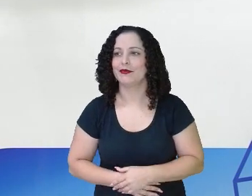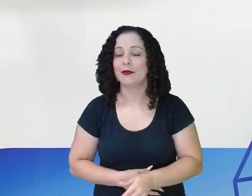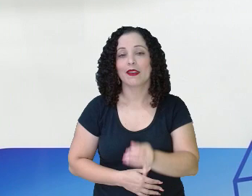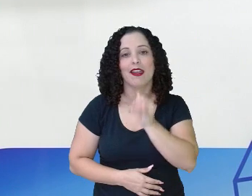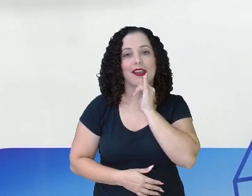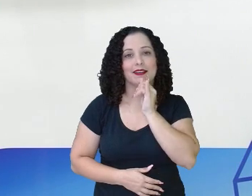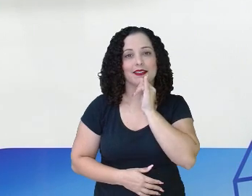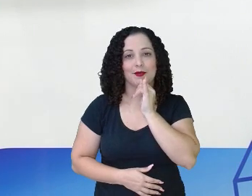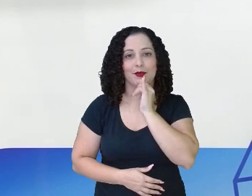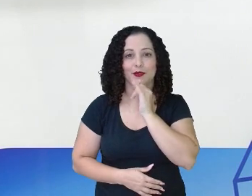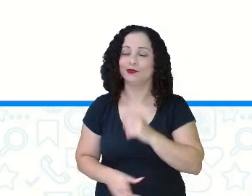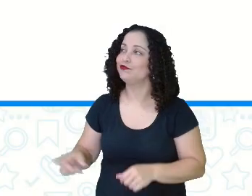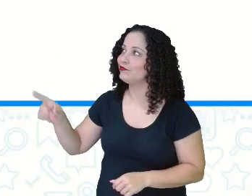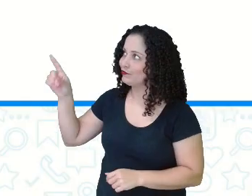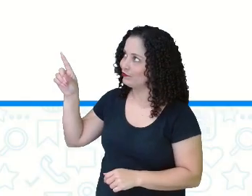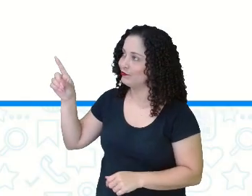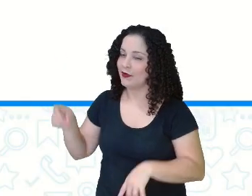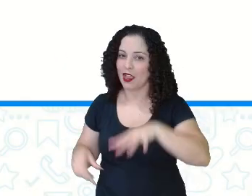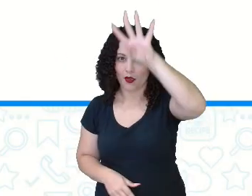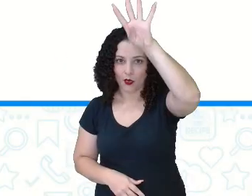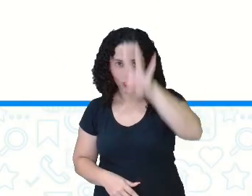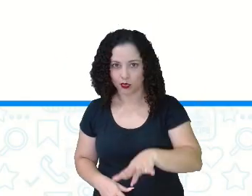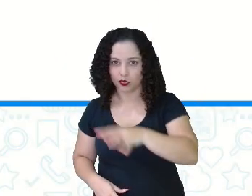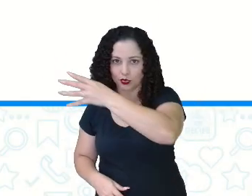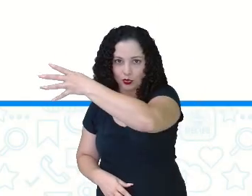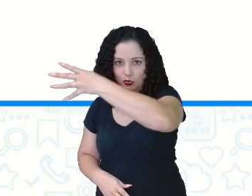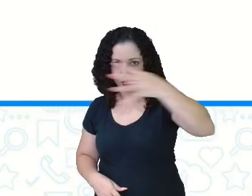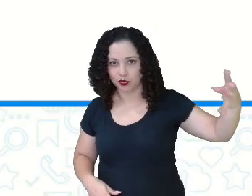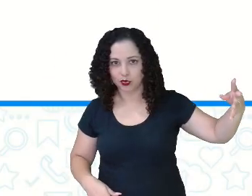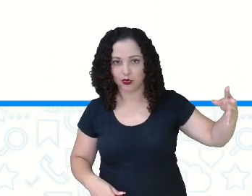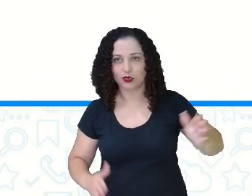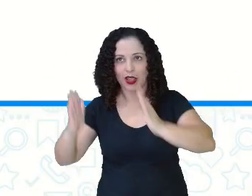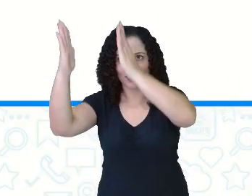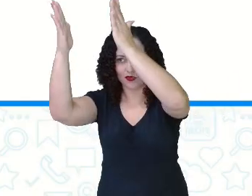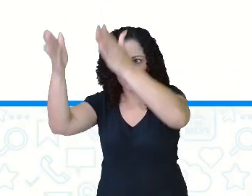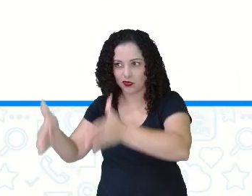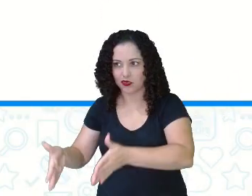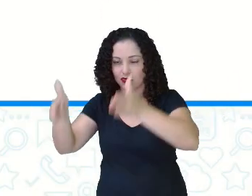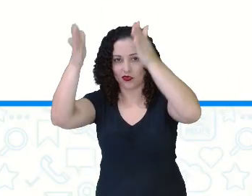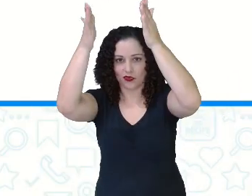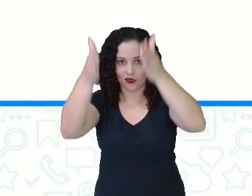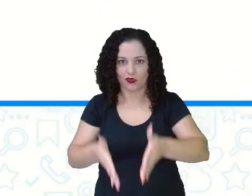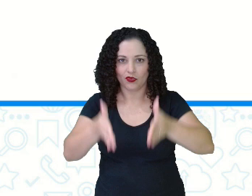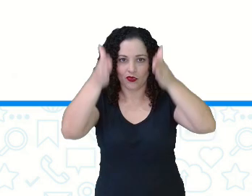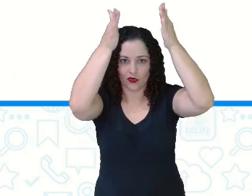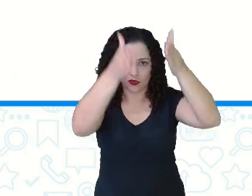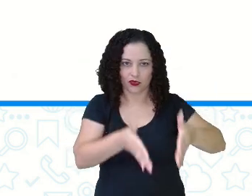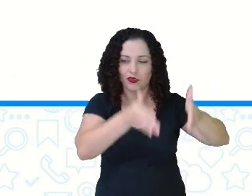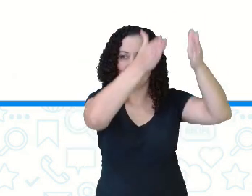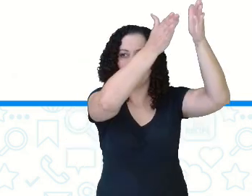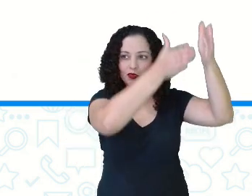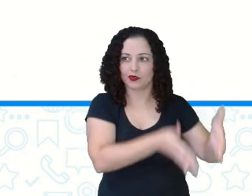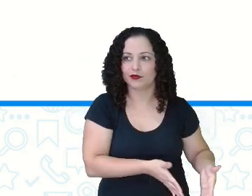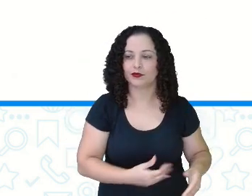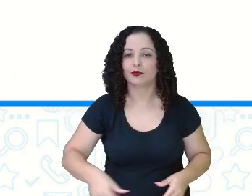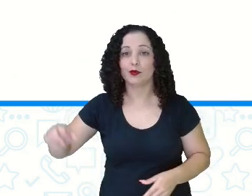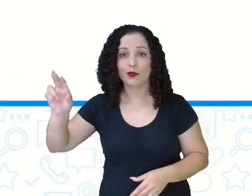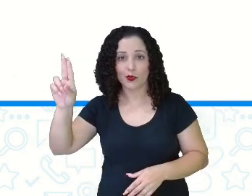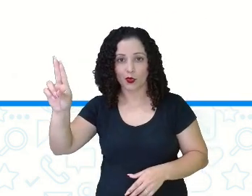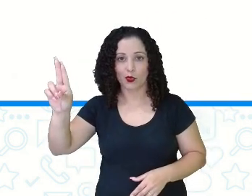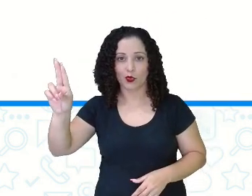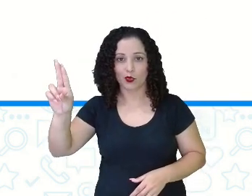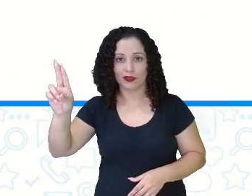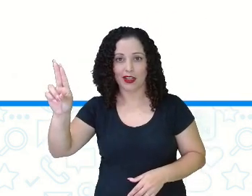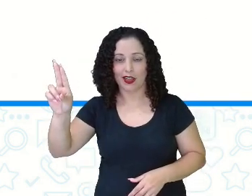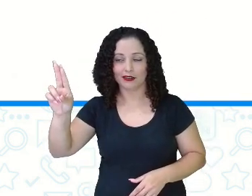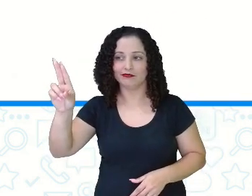exemplo claro com o nosso quadrinho queridinho, né? O nosso quadro de valor e lugar, onde eu tenho a minha unidade embaixo